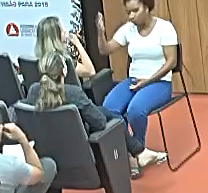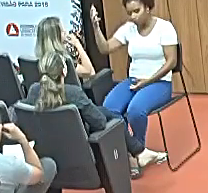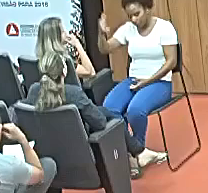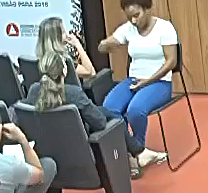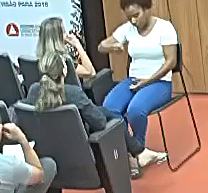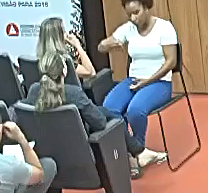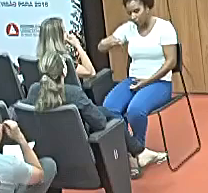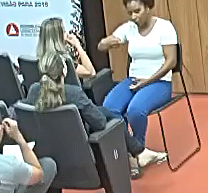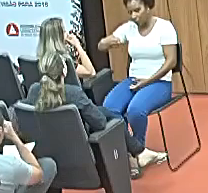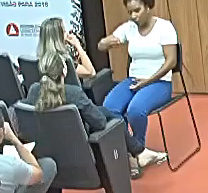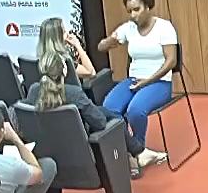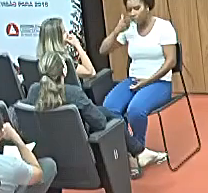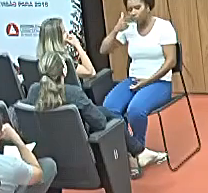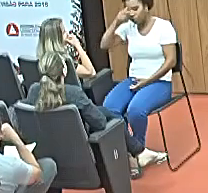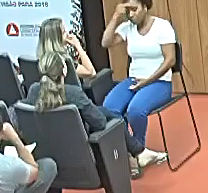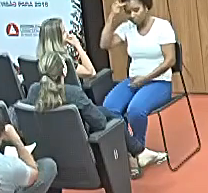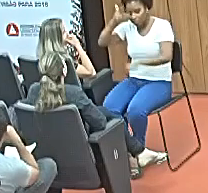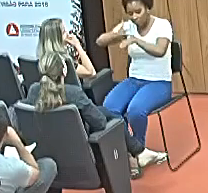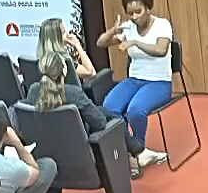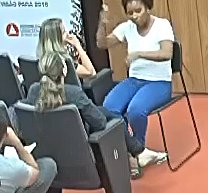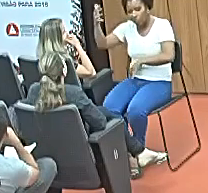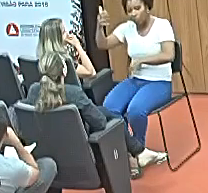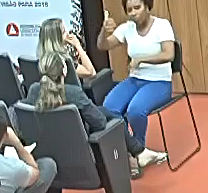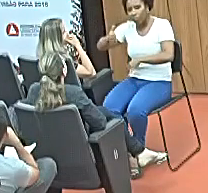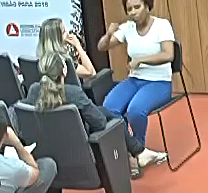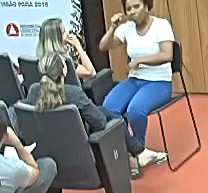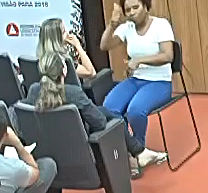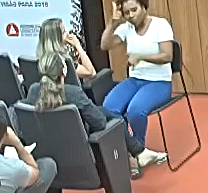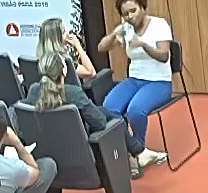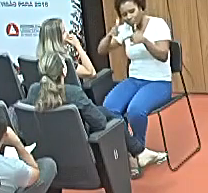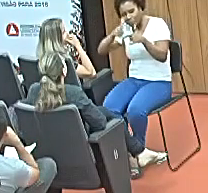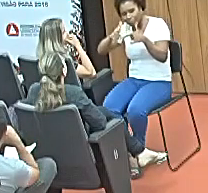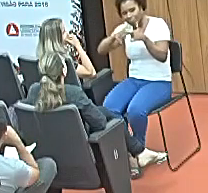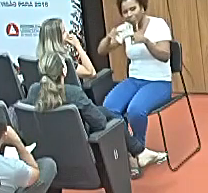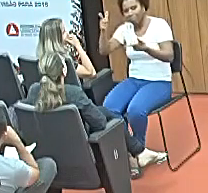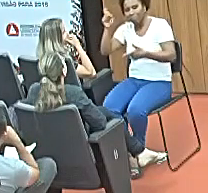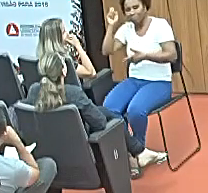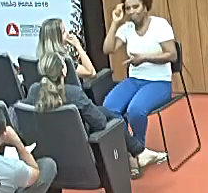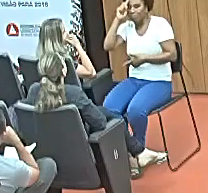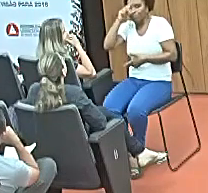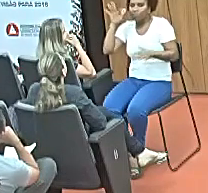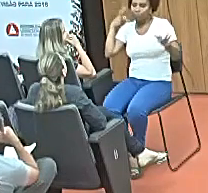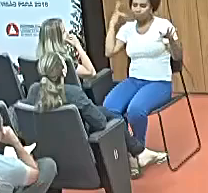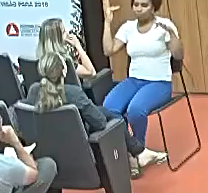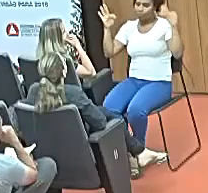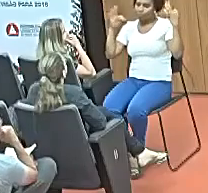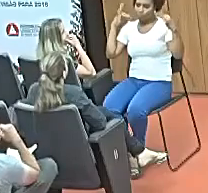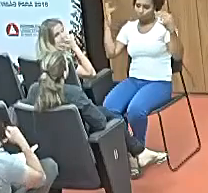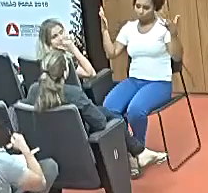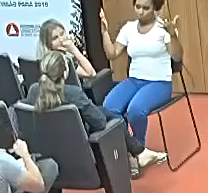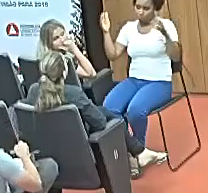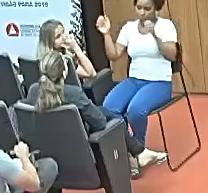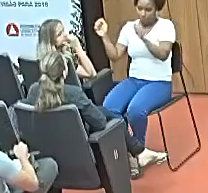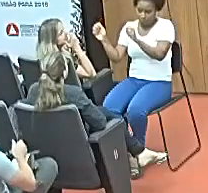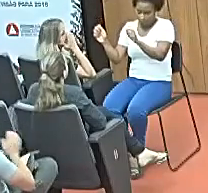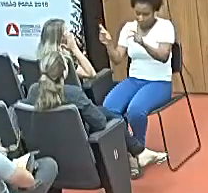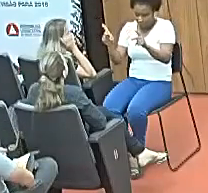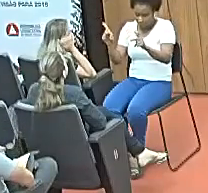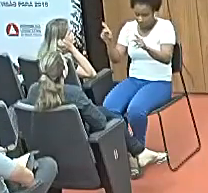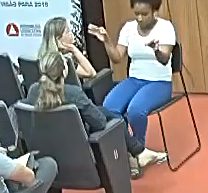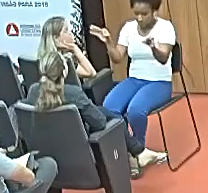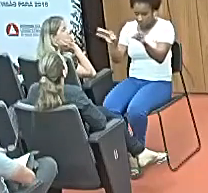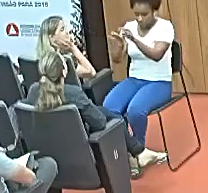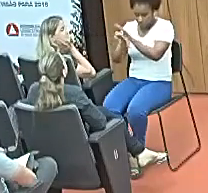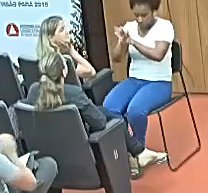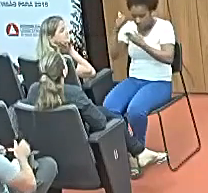setas é distrações nesse sentido muito obrigado a todos muito